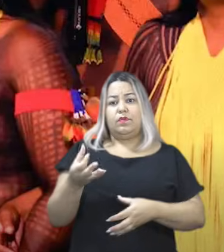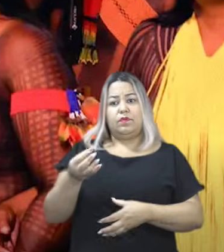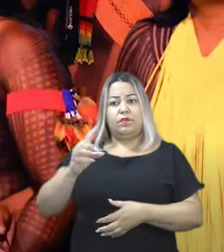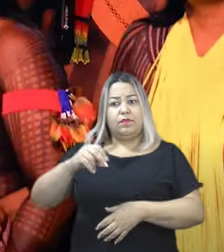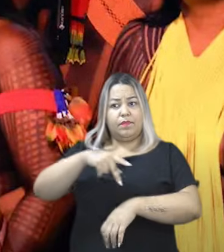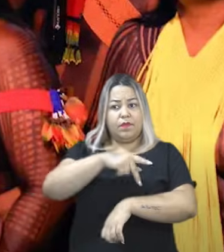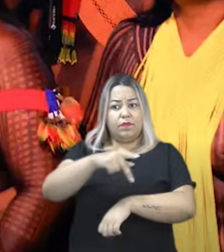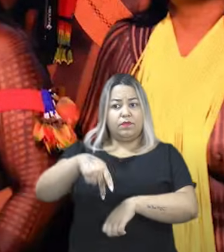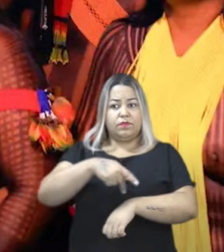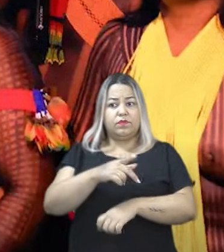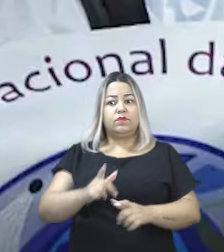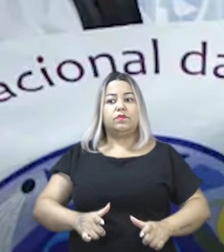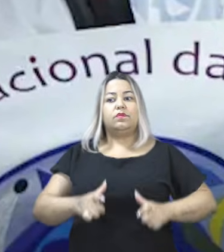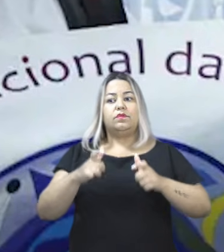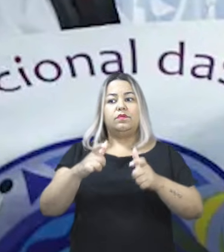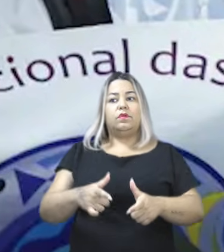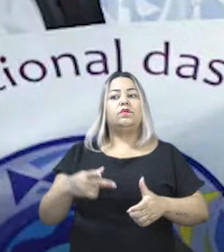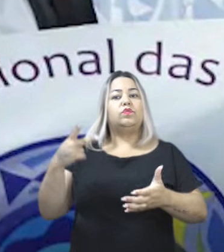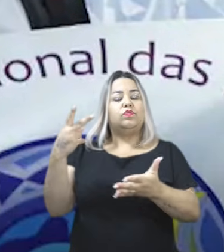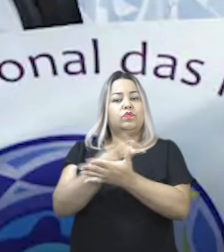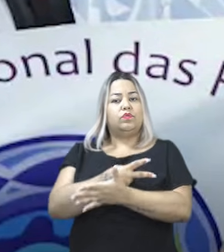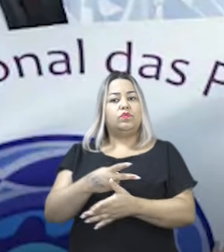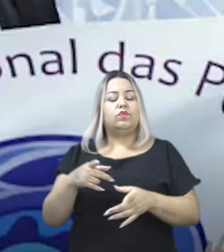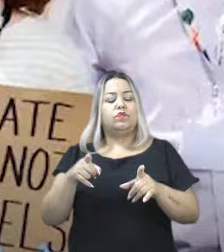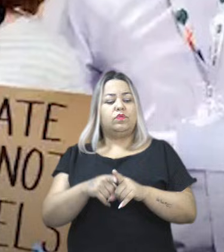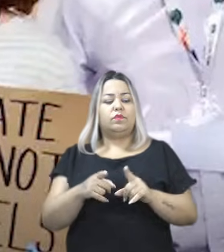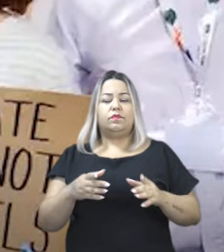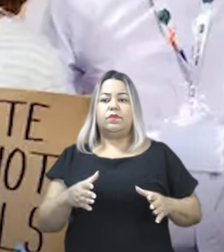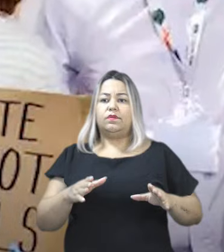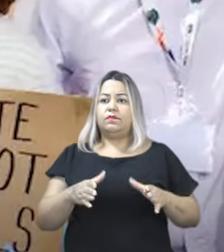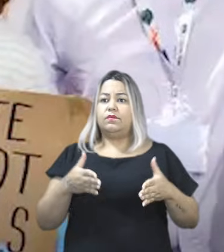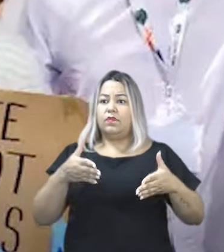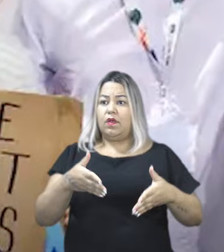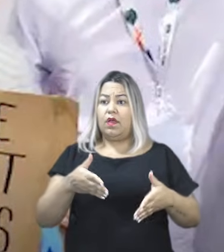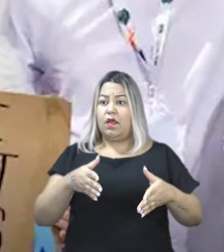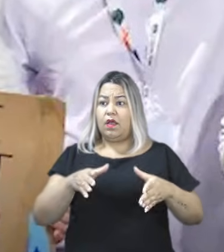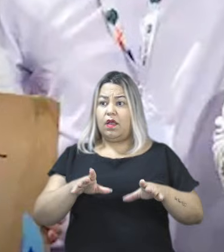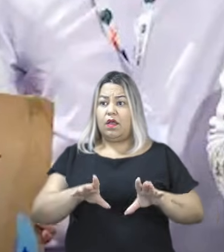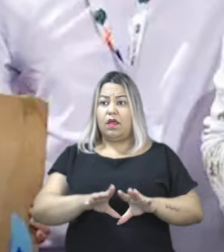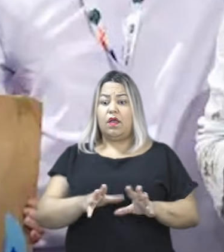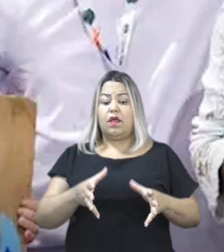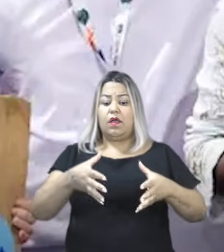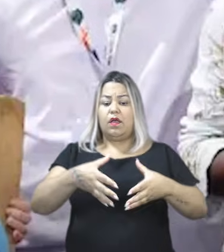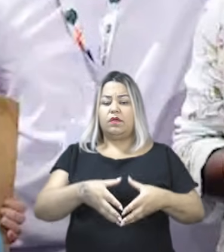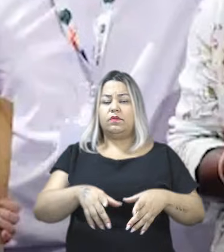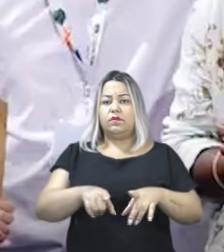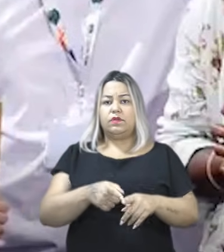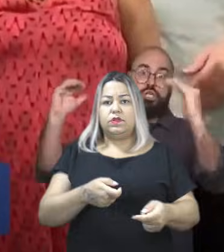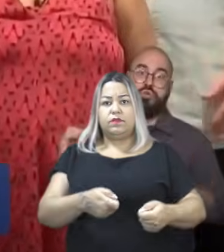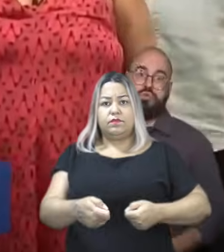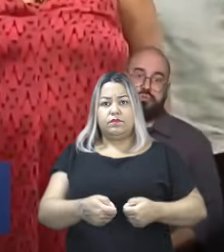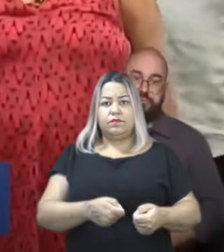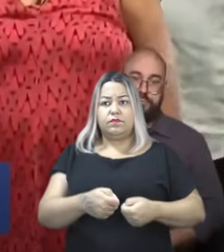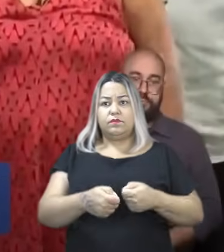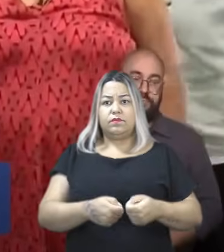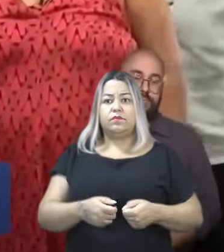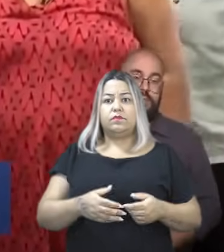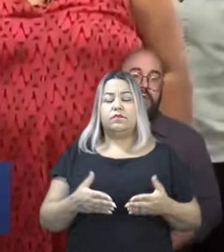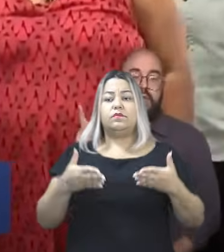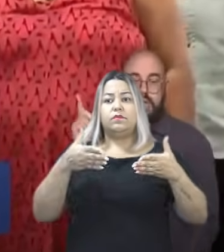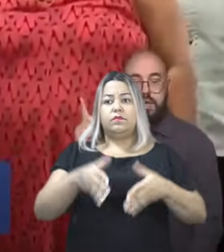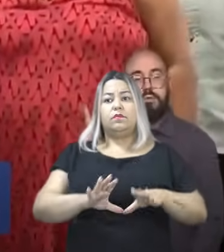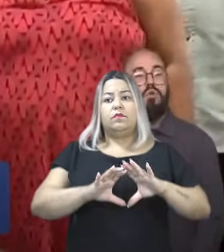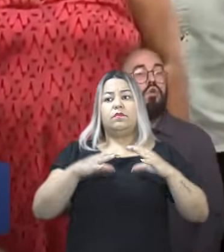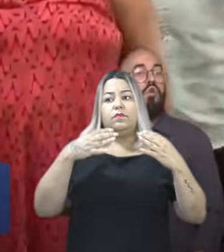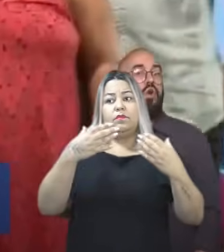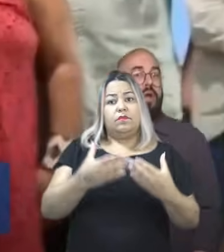países. O espaço funcionou como um grande fórum paralelo às negociações oficiais, trazendo para o centro da conferência